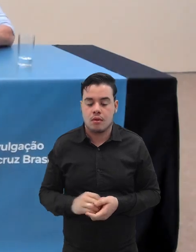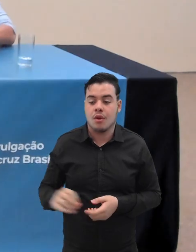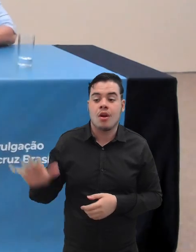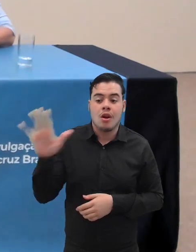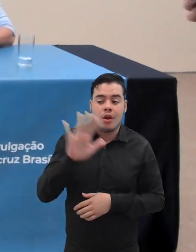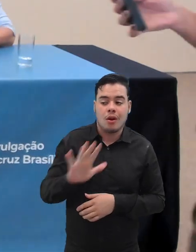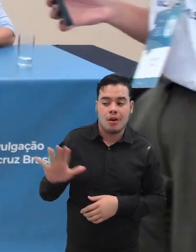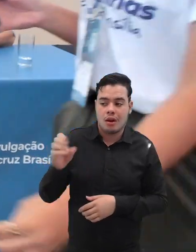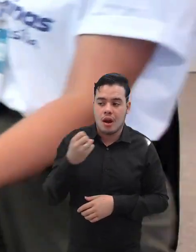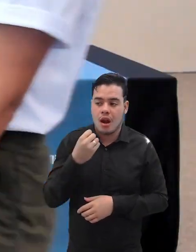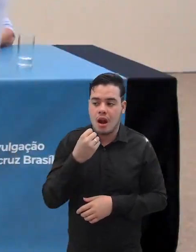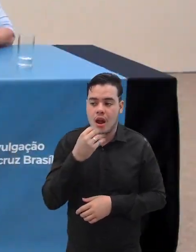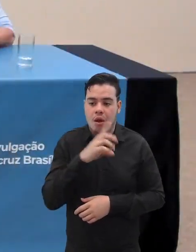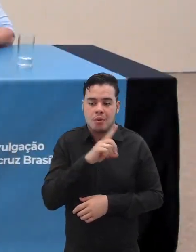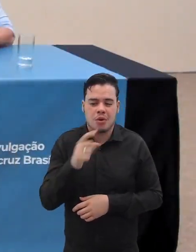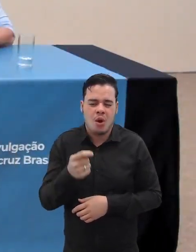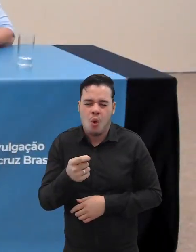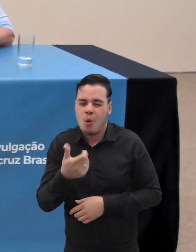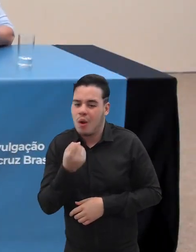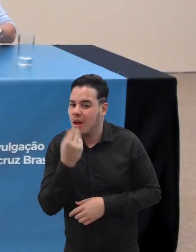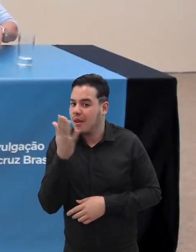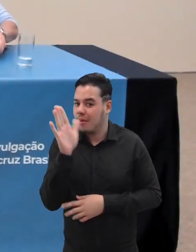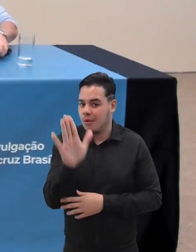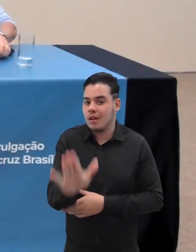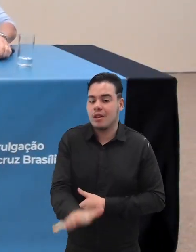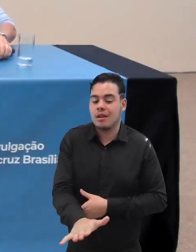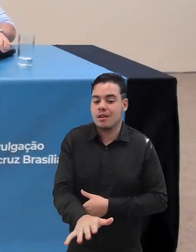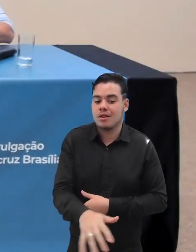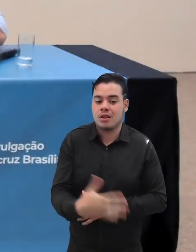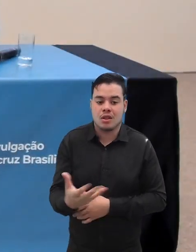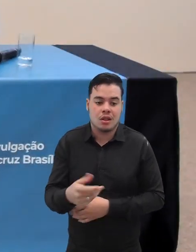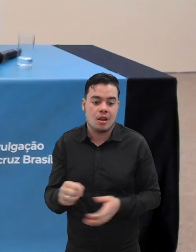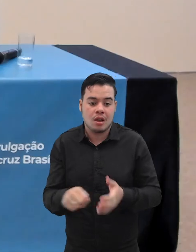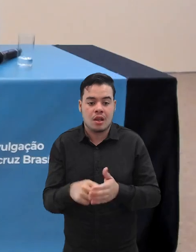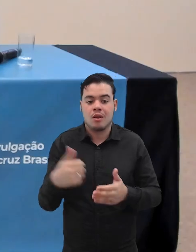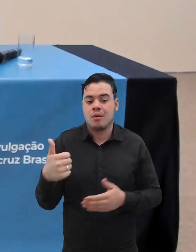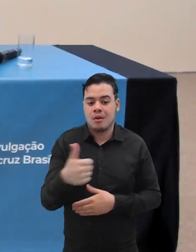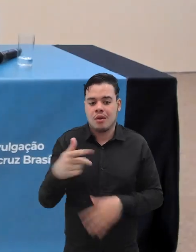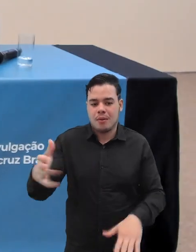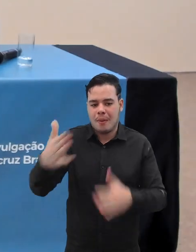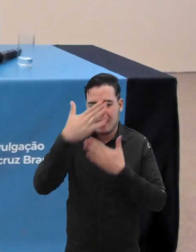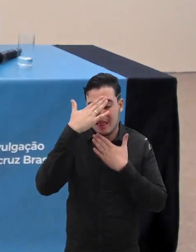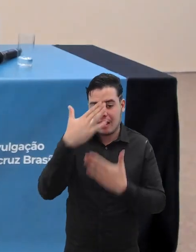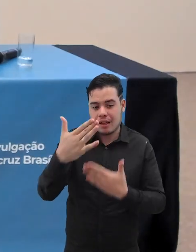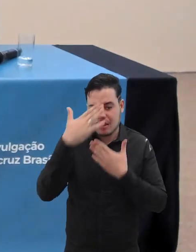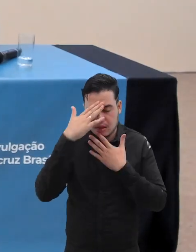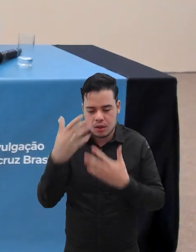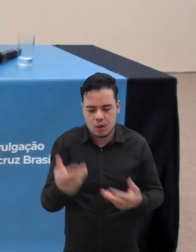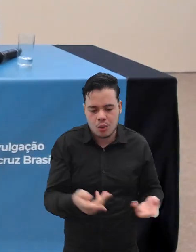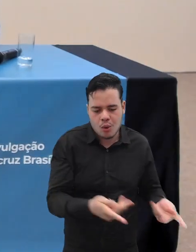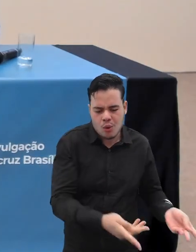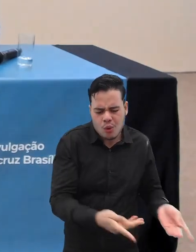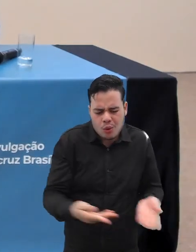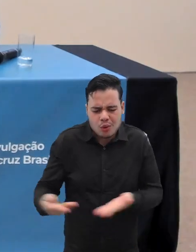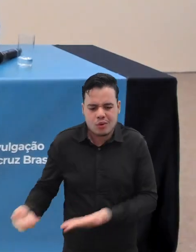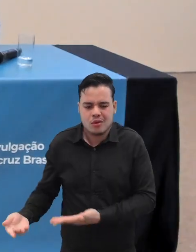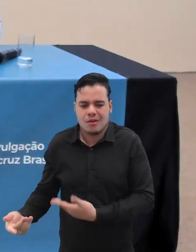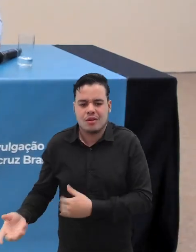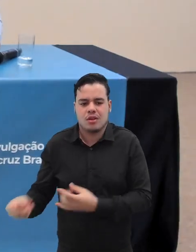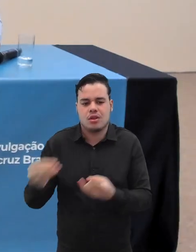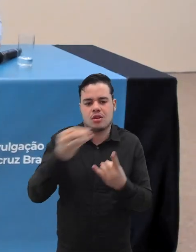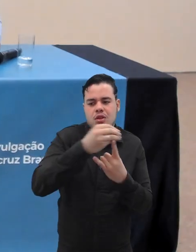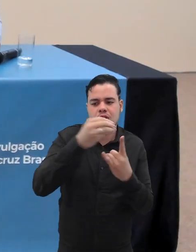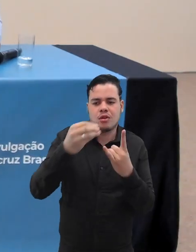Olá, bom dia, quase boa tarde. Queria, em primeiríssimo lugar, agradecer aos convites da Fiocruz, na figura